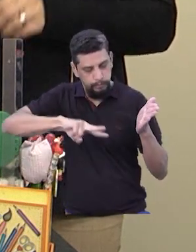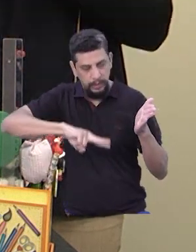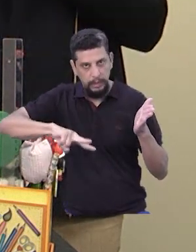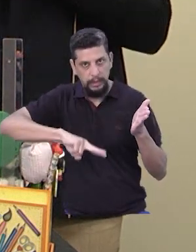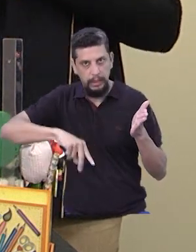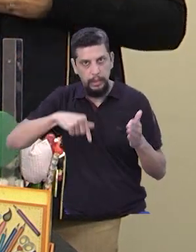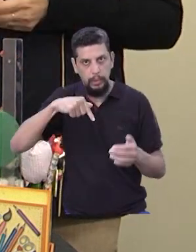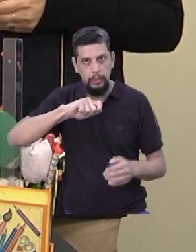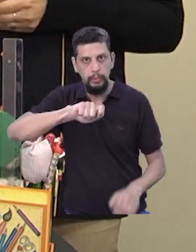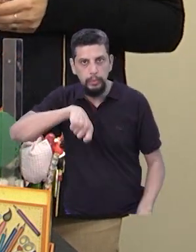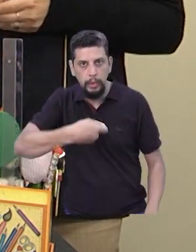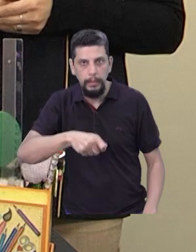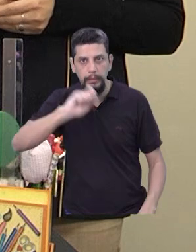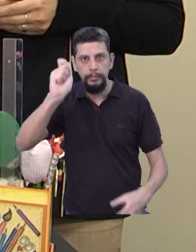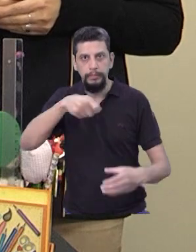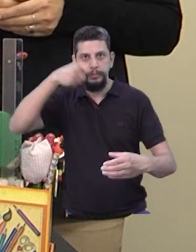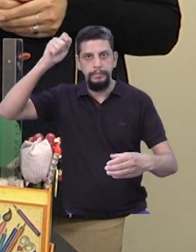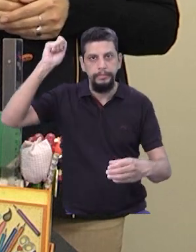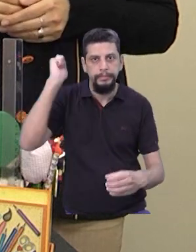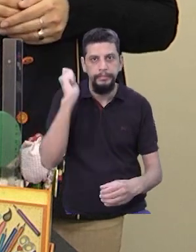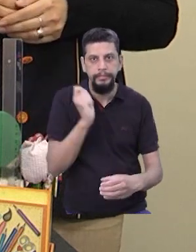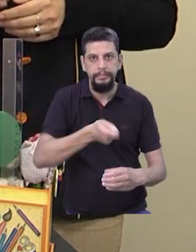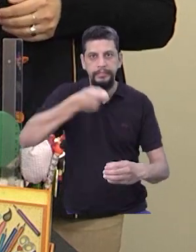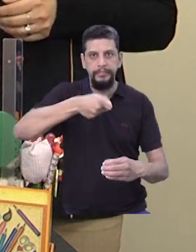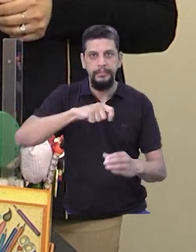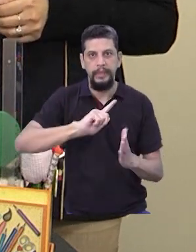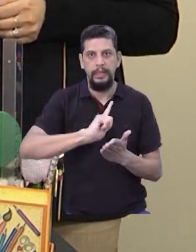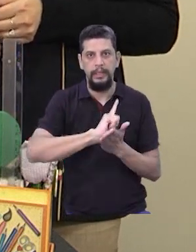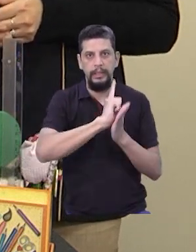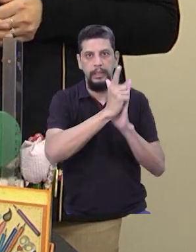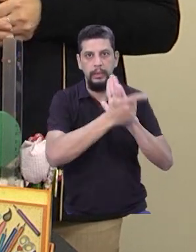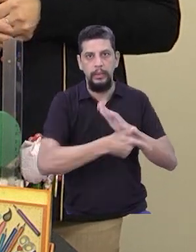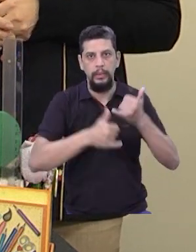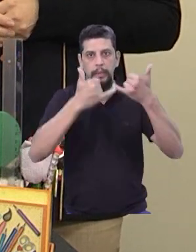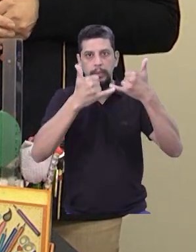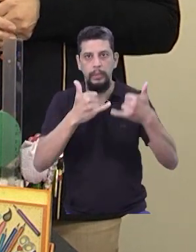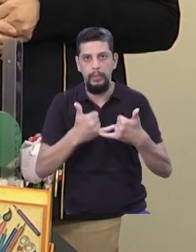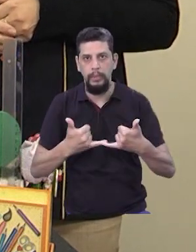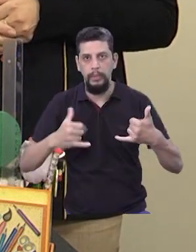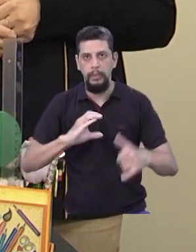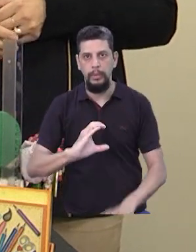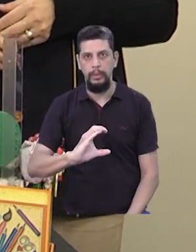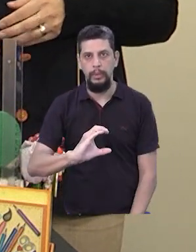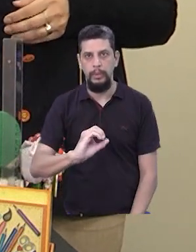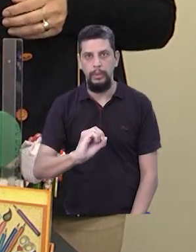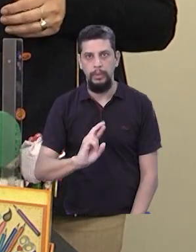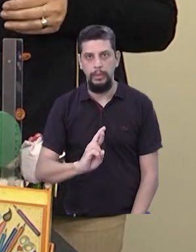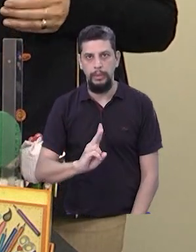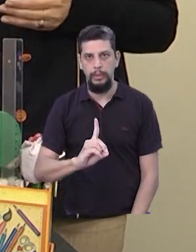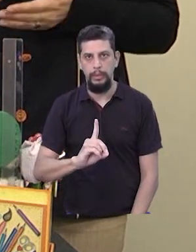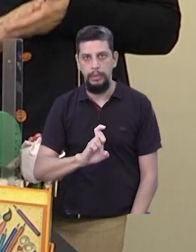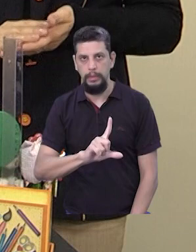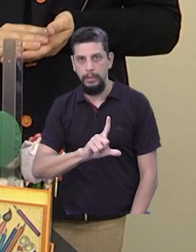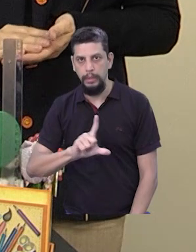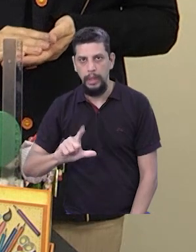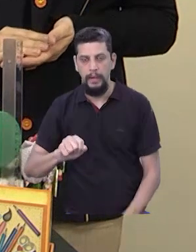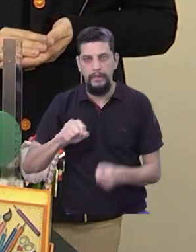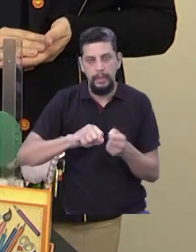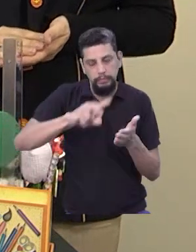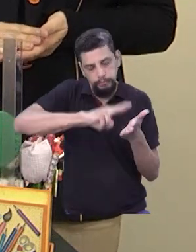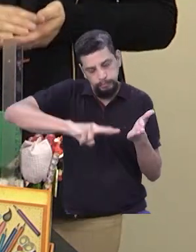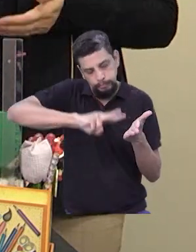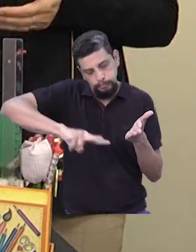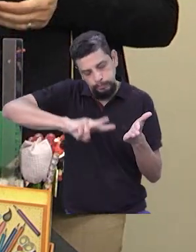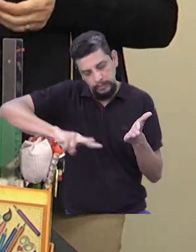leu, que falava sobre o mágico. Você lembra, Rafa? Lembro. Que era do gênero cordel. Cordel. E daí a gente fez a